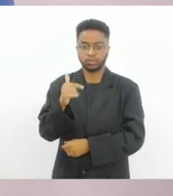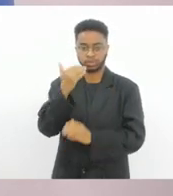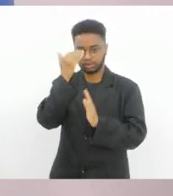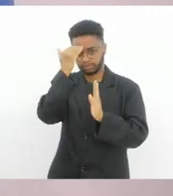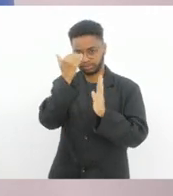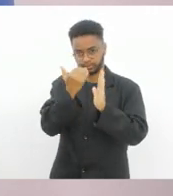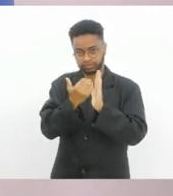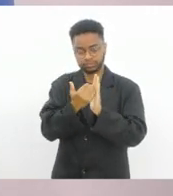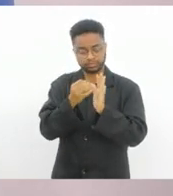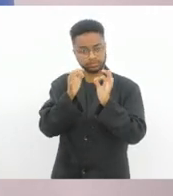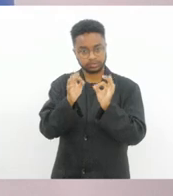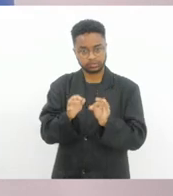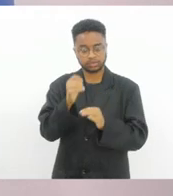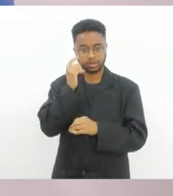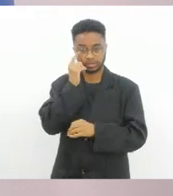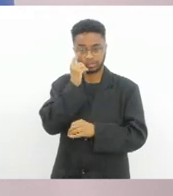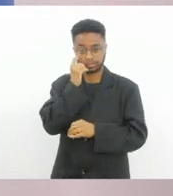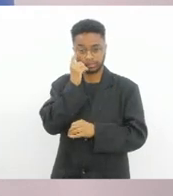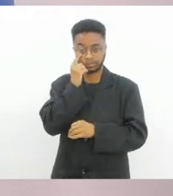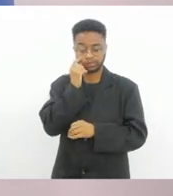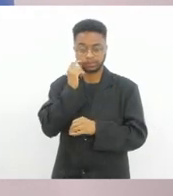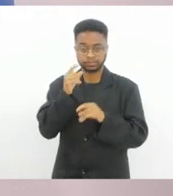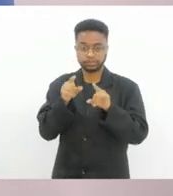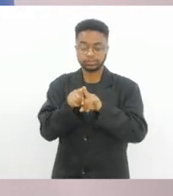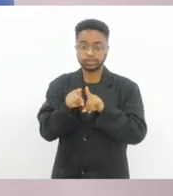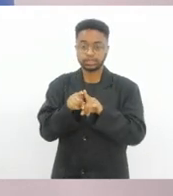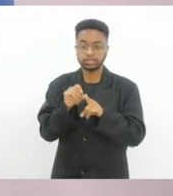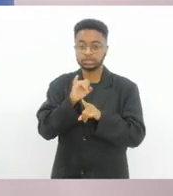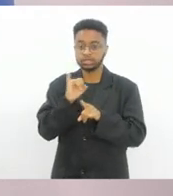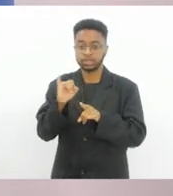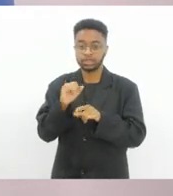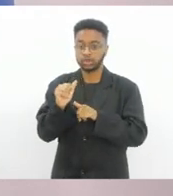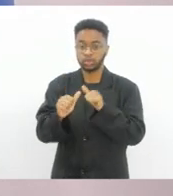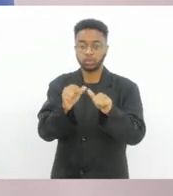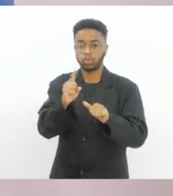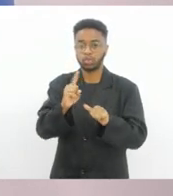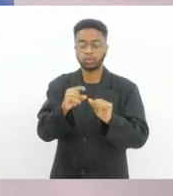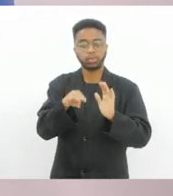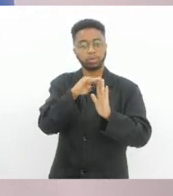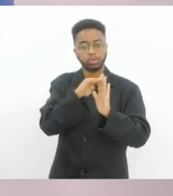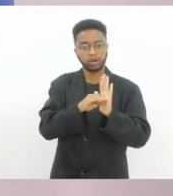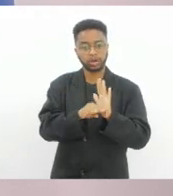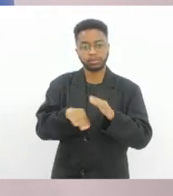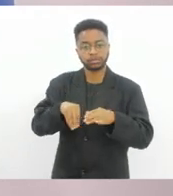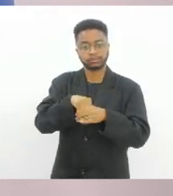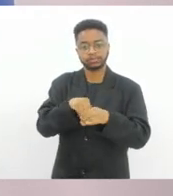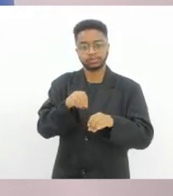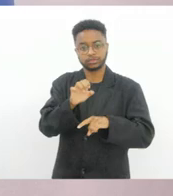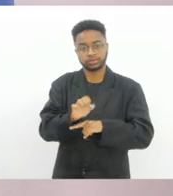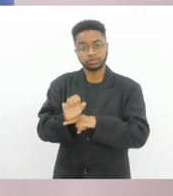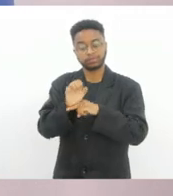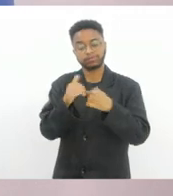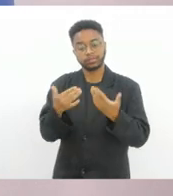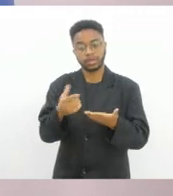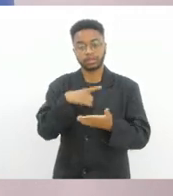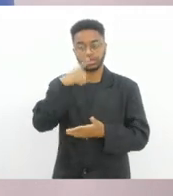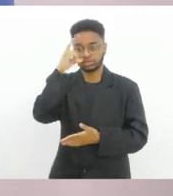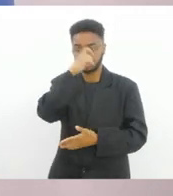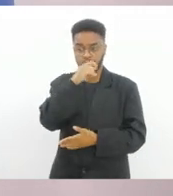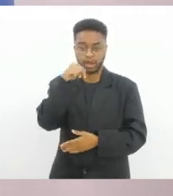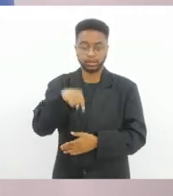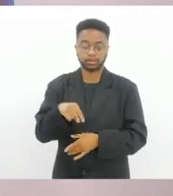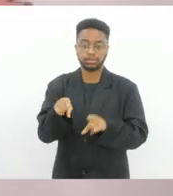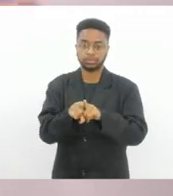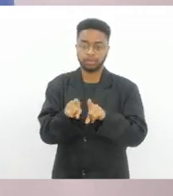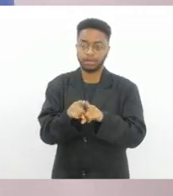executadas de maneira concreta, se elas não viram programas de Estado. Então, a gente tem uma dificuldade muito grande também.